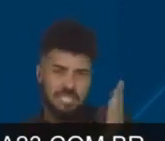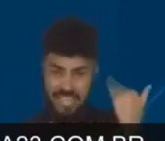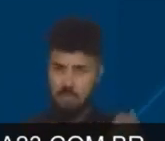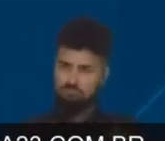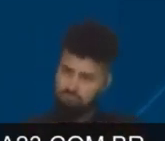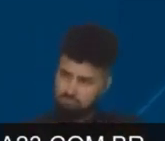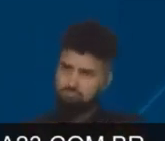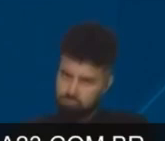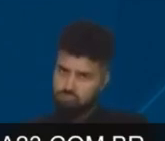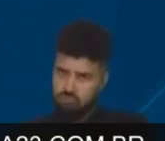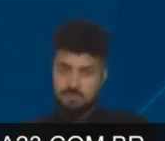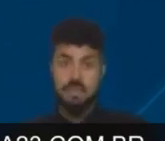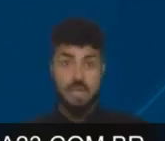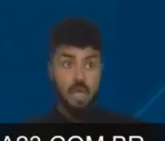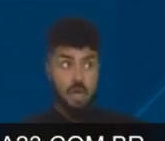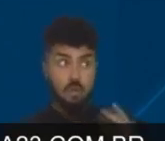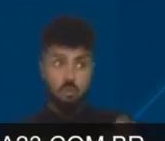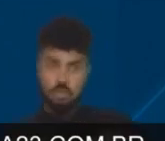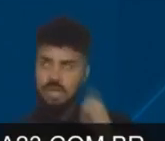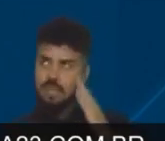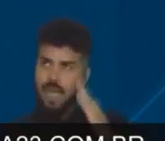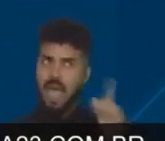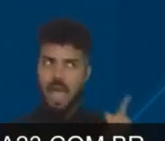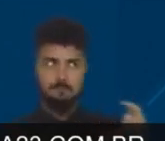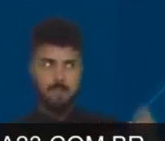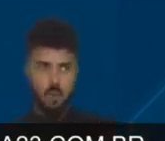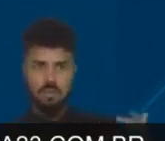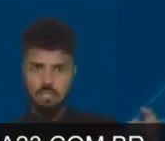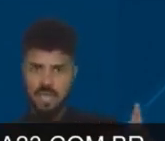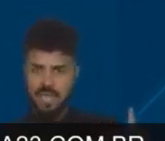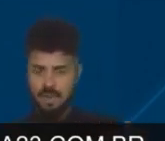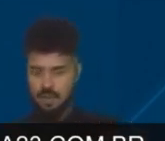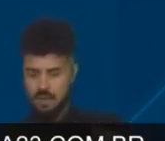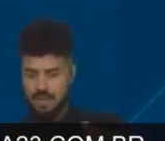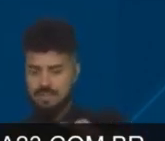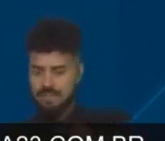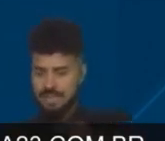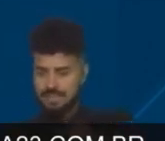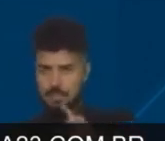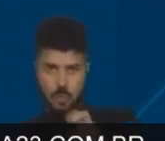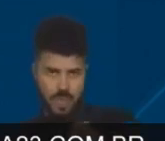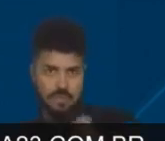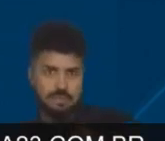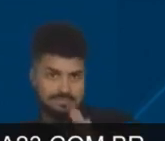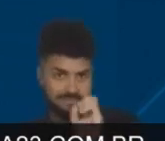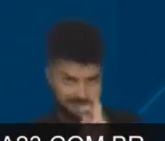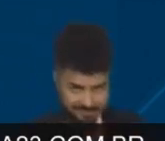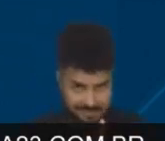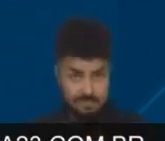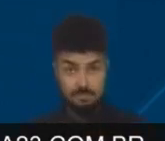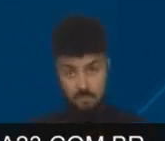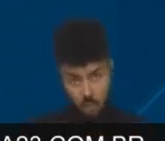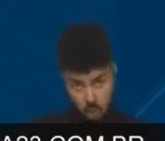10,00. O motorista sabia que desses R$ 10,00 ele ganharia R$ 7,50, tá certo?